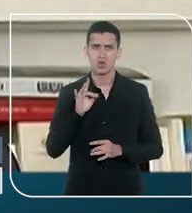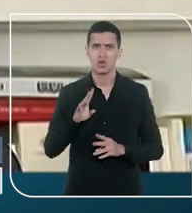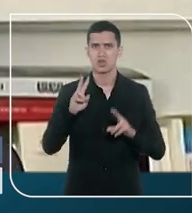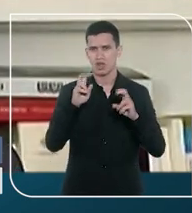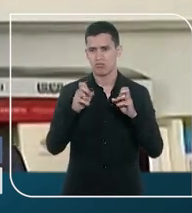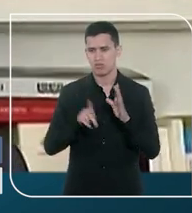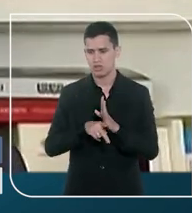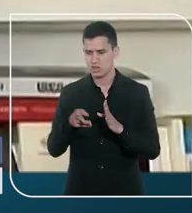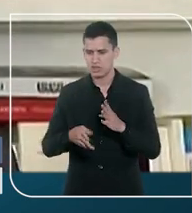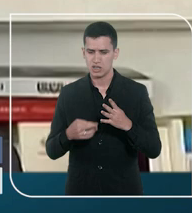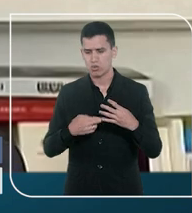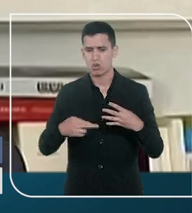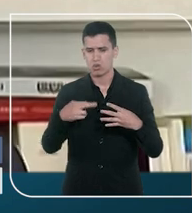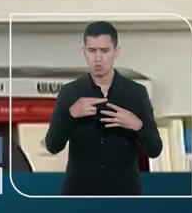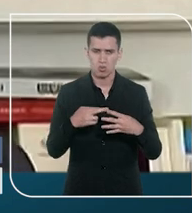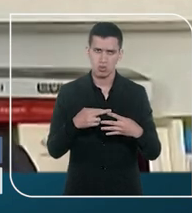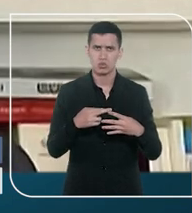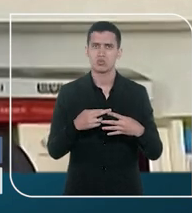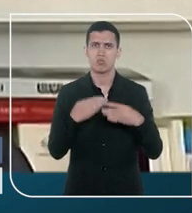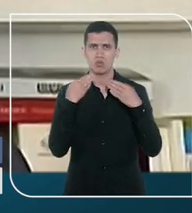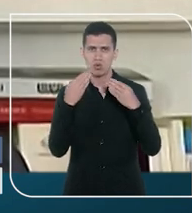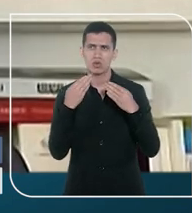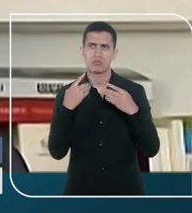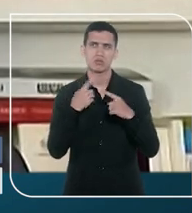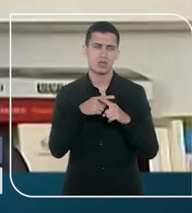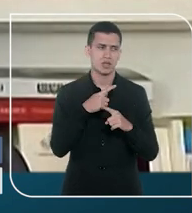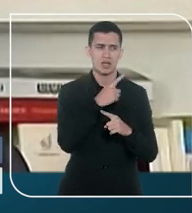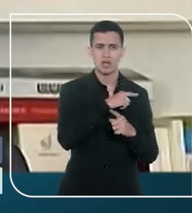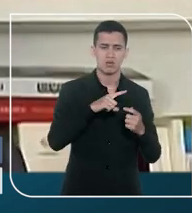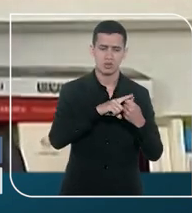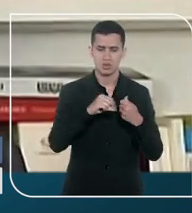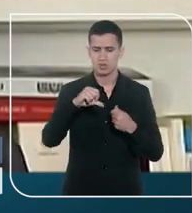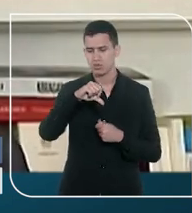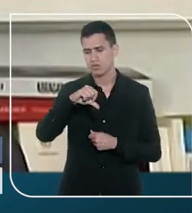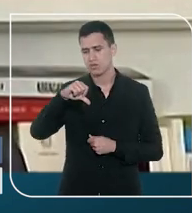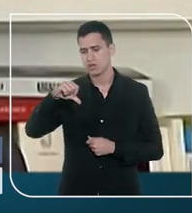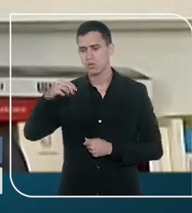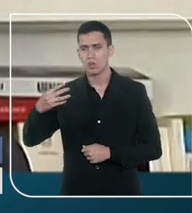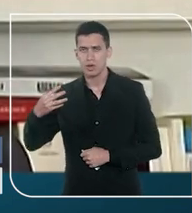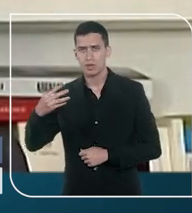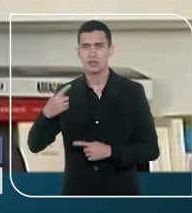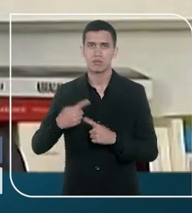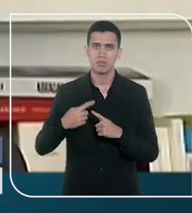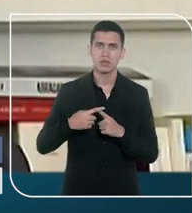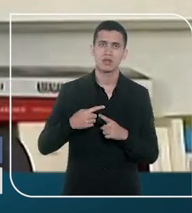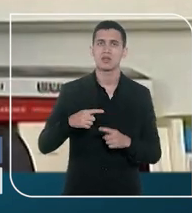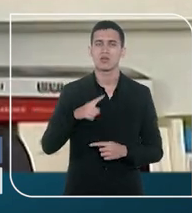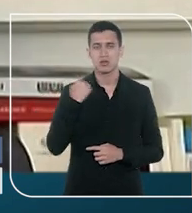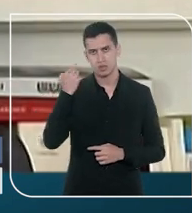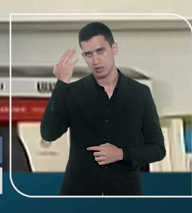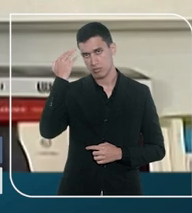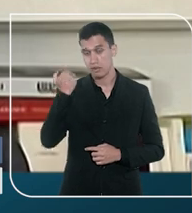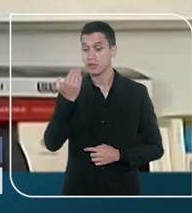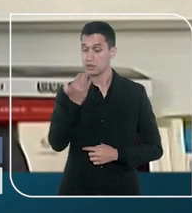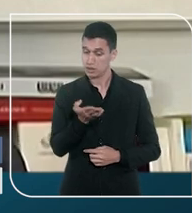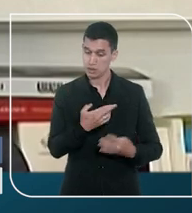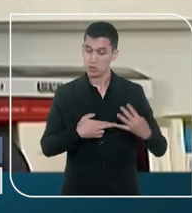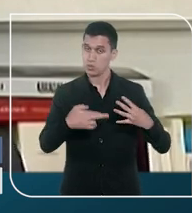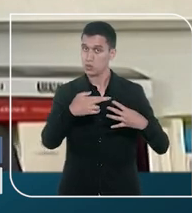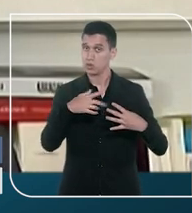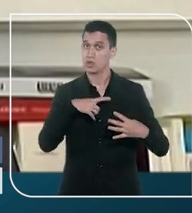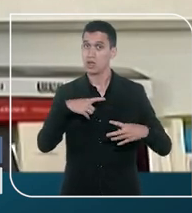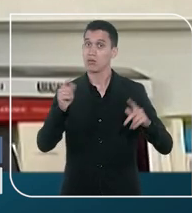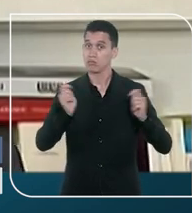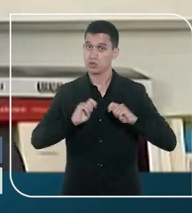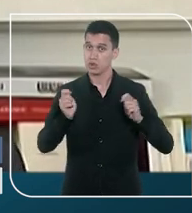taxatividade recursal, por estar previsto no artigo 994, e por nós sabermos que esse recurso tem a possibilidade